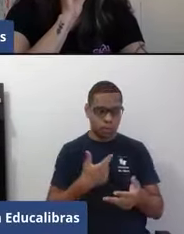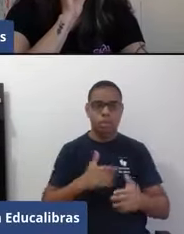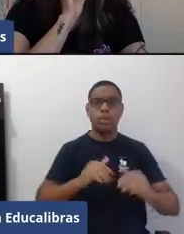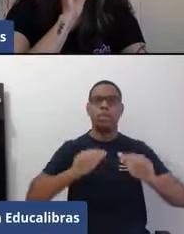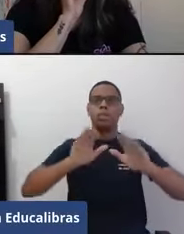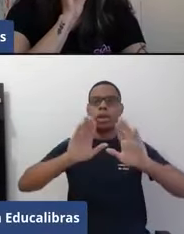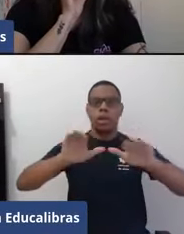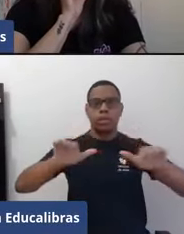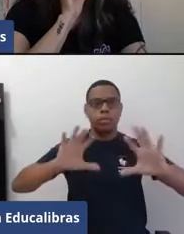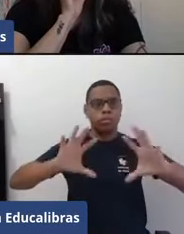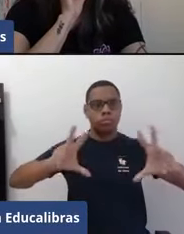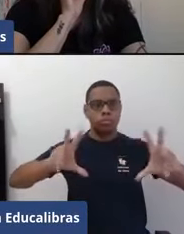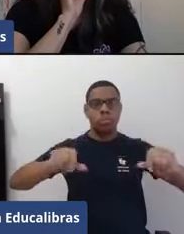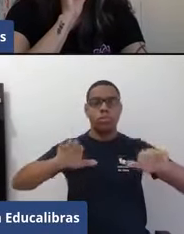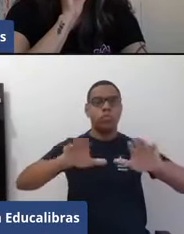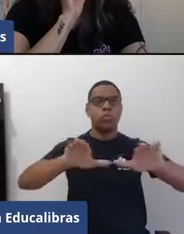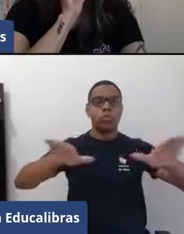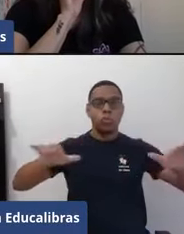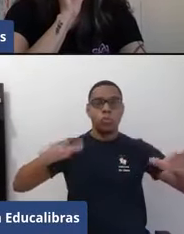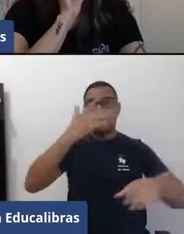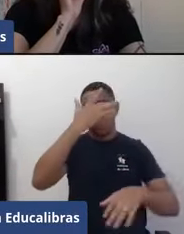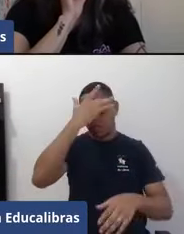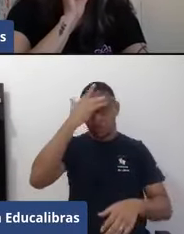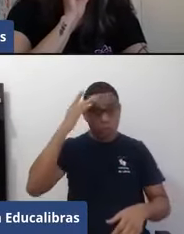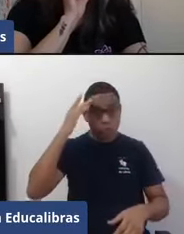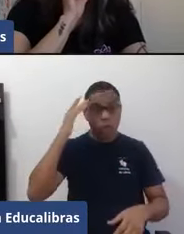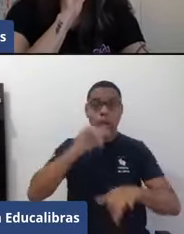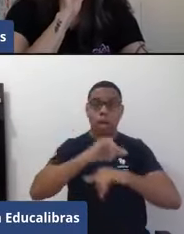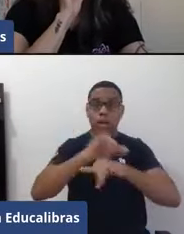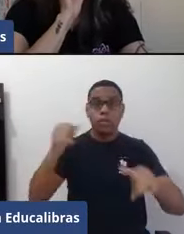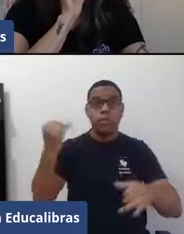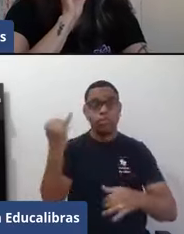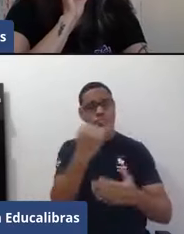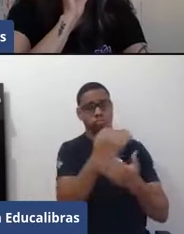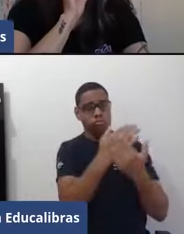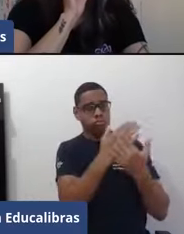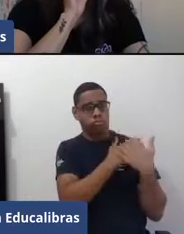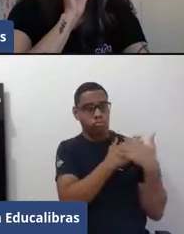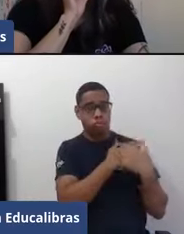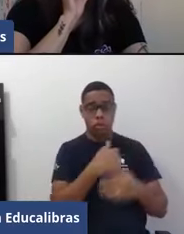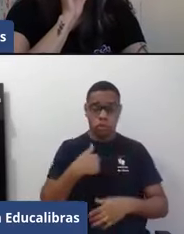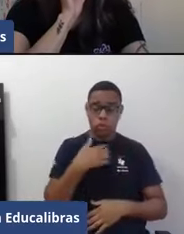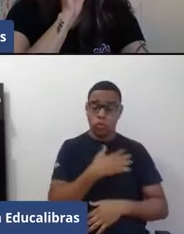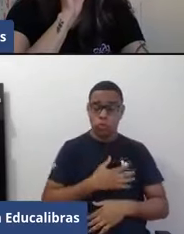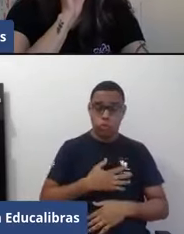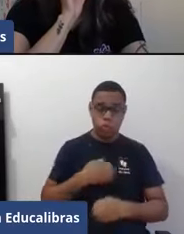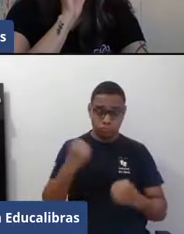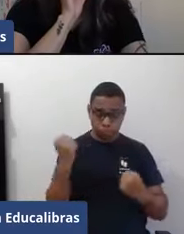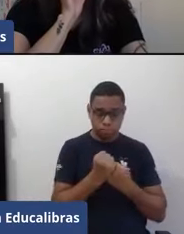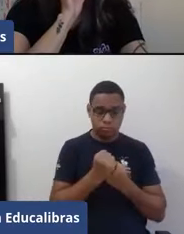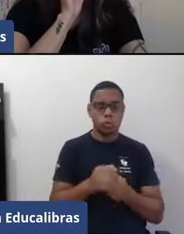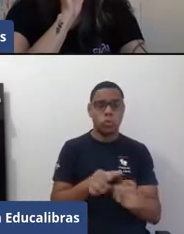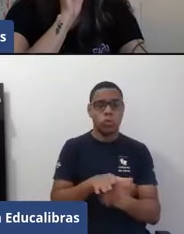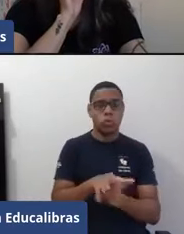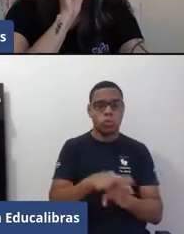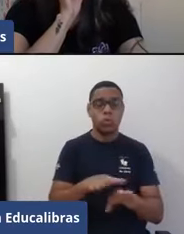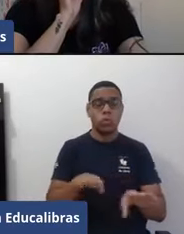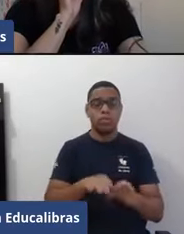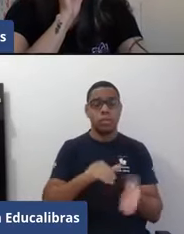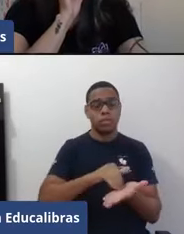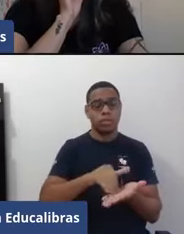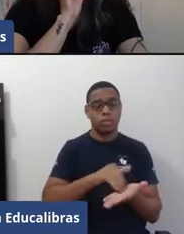chamar as pessoas para essa responsabilidade. Eu gostaria de ter o apoio do Conselho e da Secretaria,